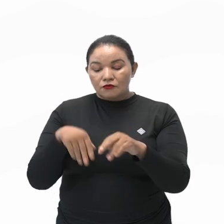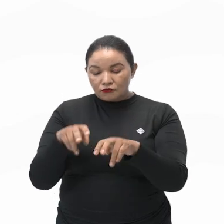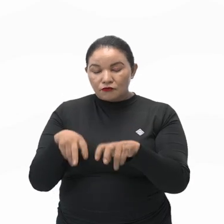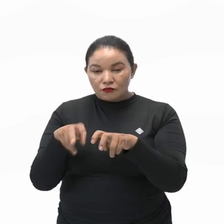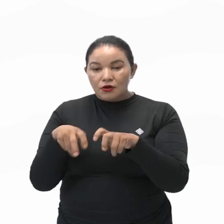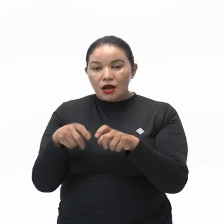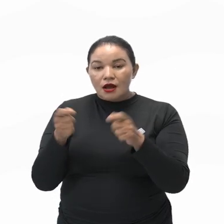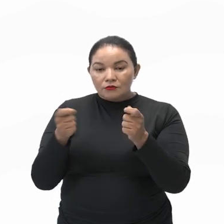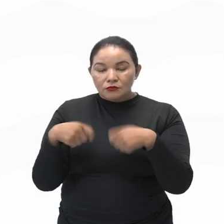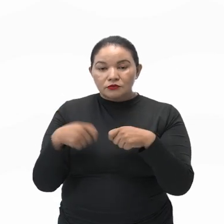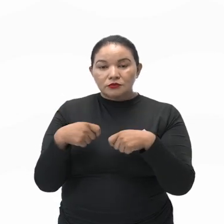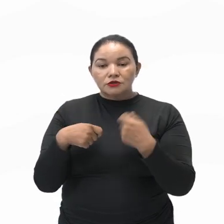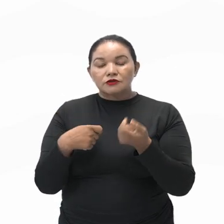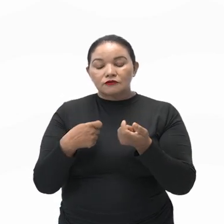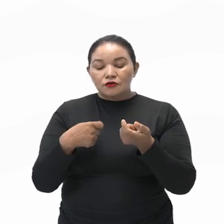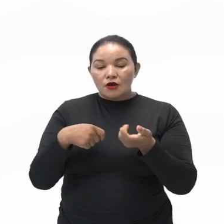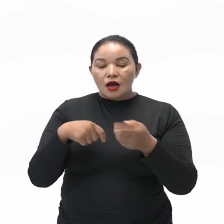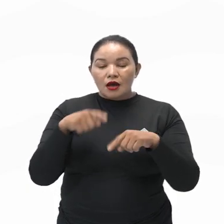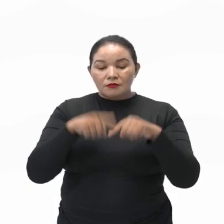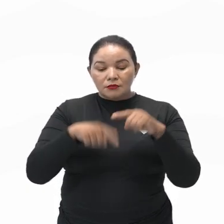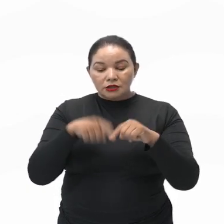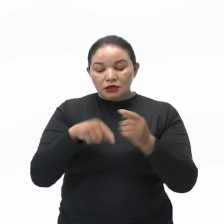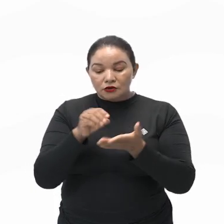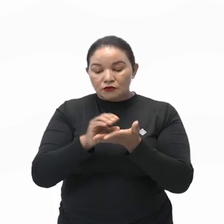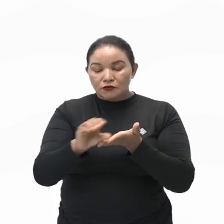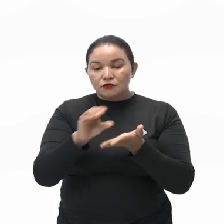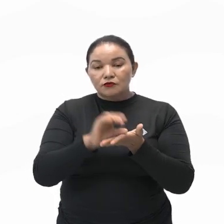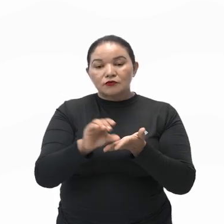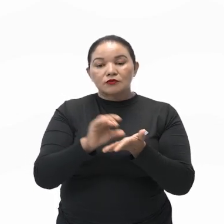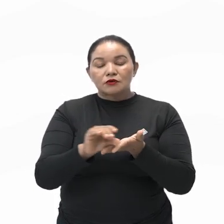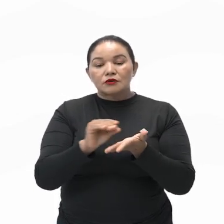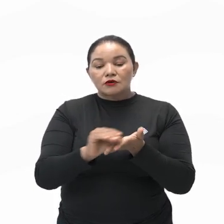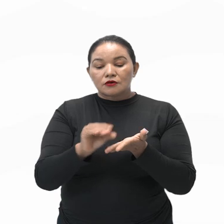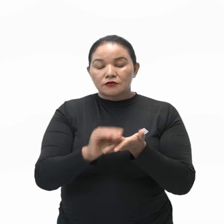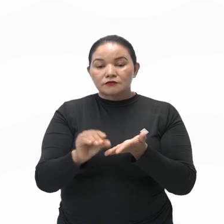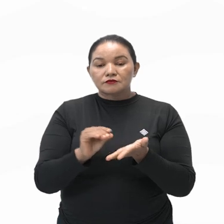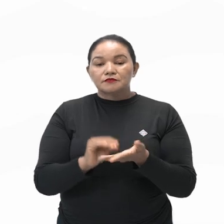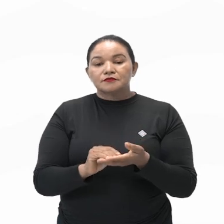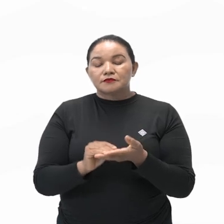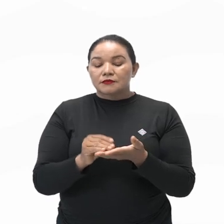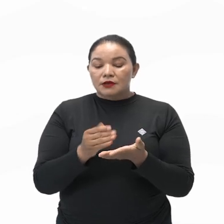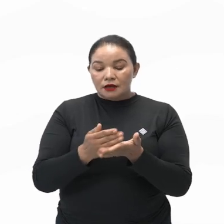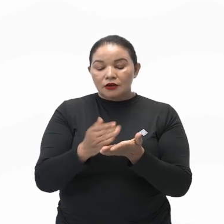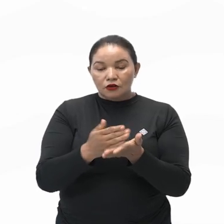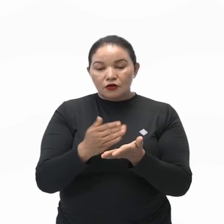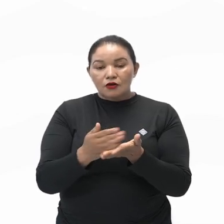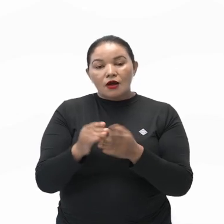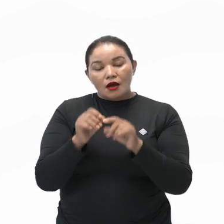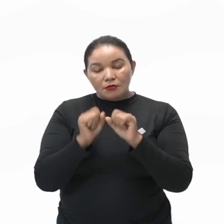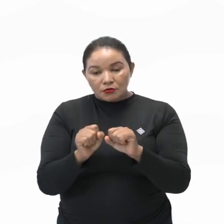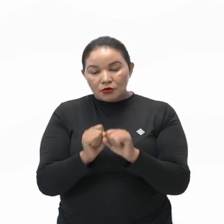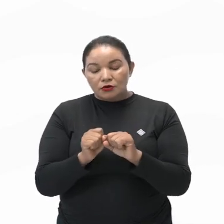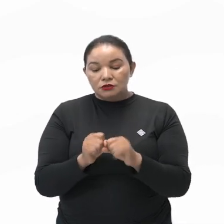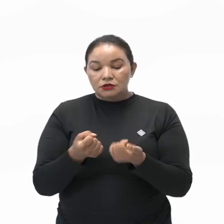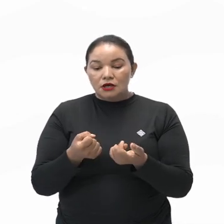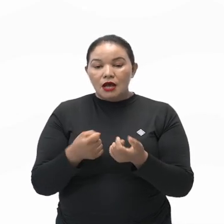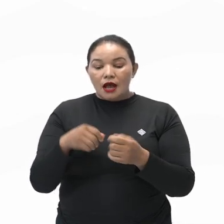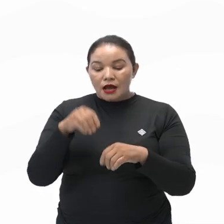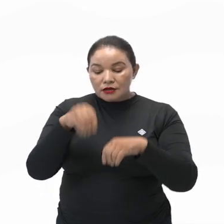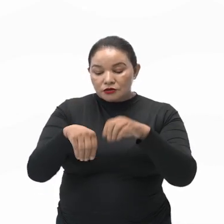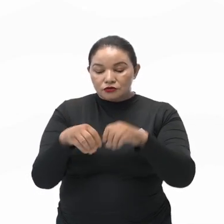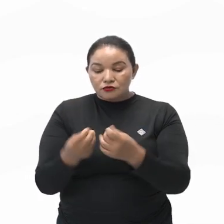que você vai utilizar ali nos experimentos, você pode estar ali fazendo